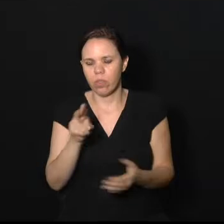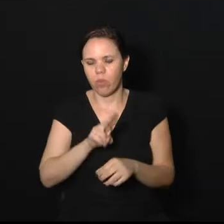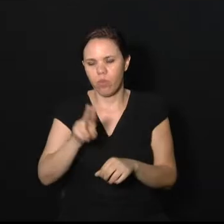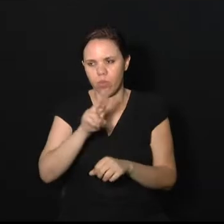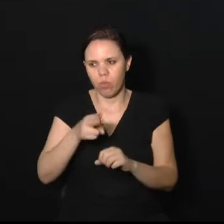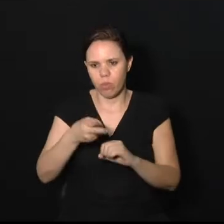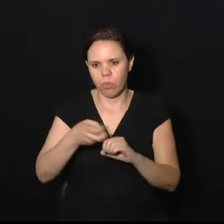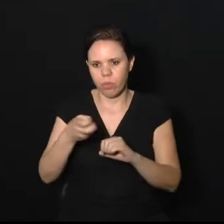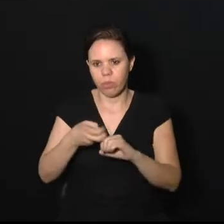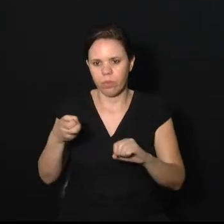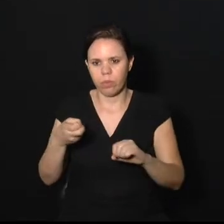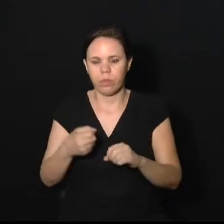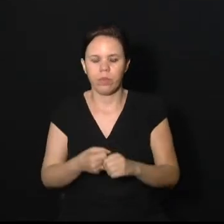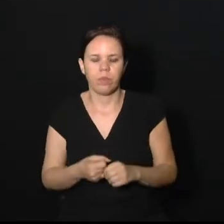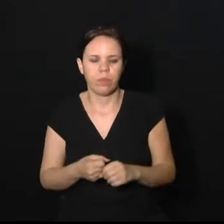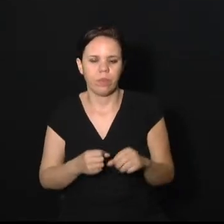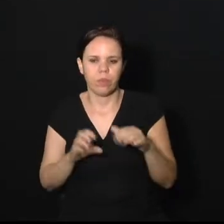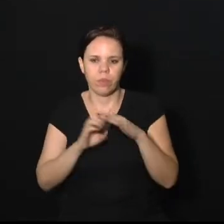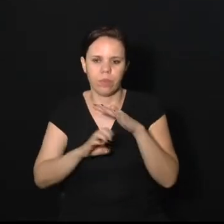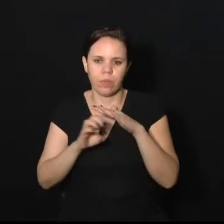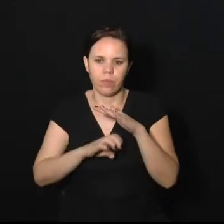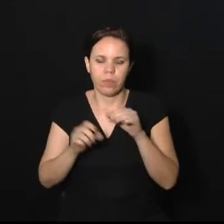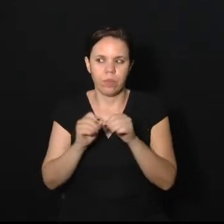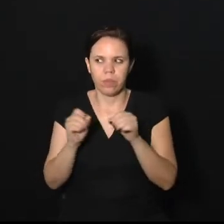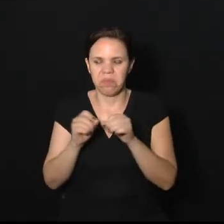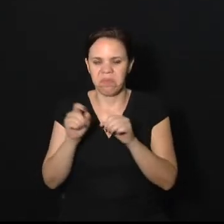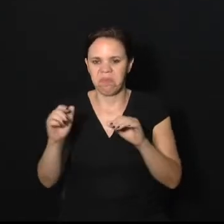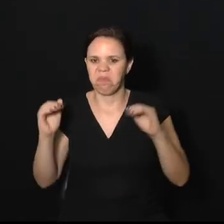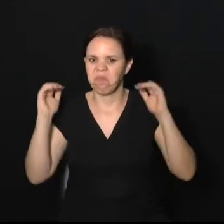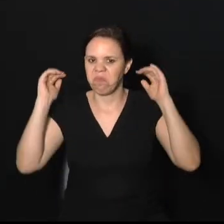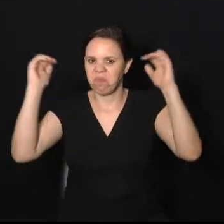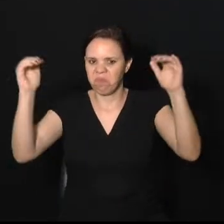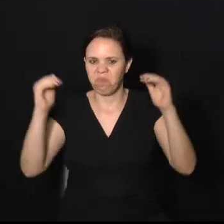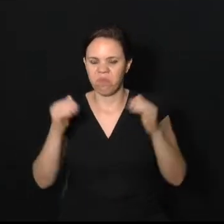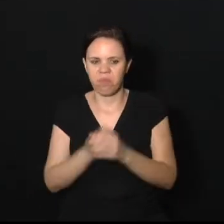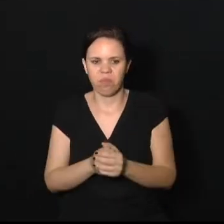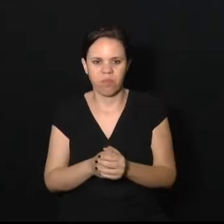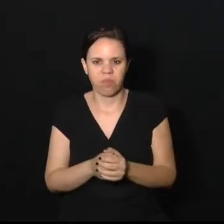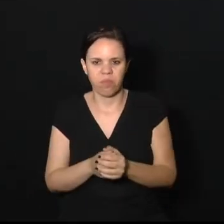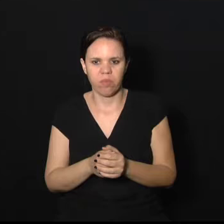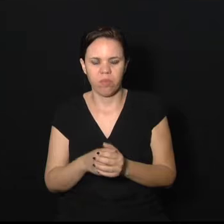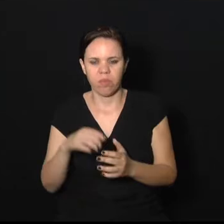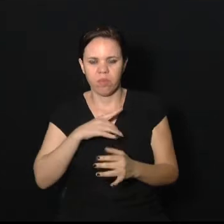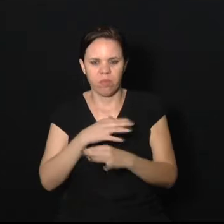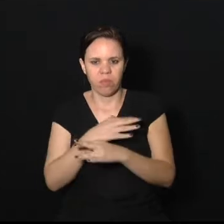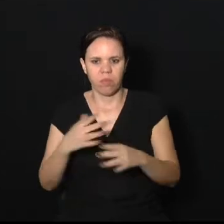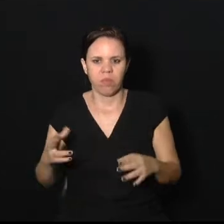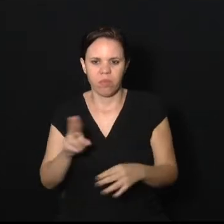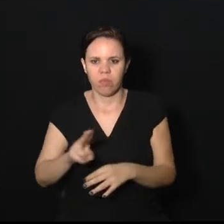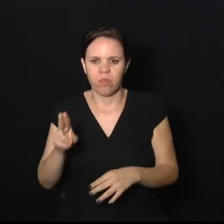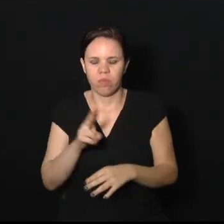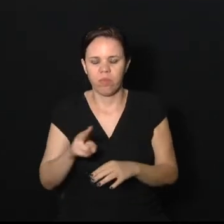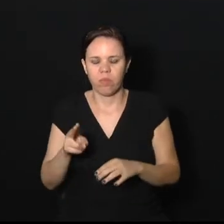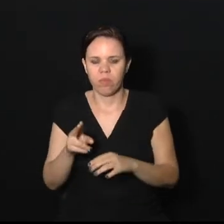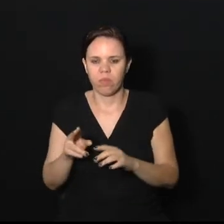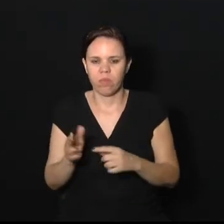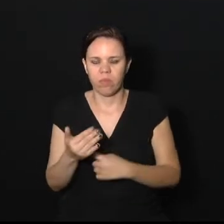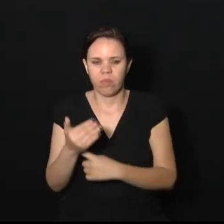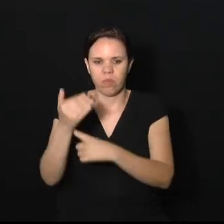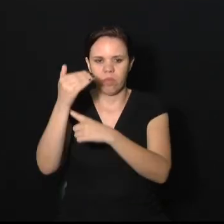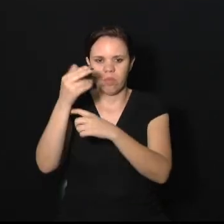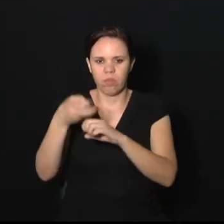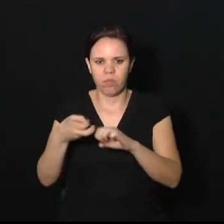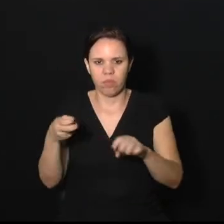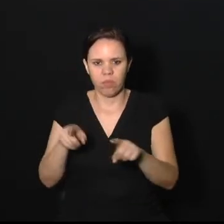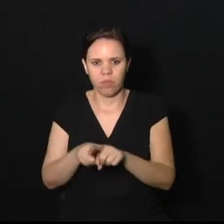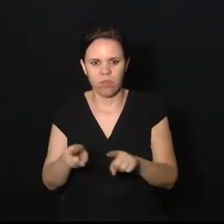uma empresa fez um impacto muito grande na mobilidade das cidades por meio de um aplicativo da tecnologia. E o Airbnb